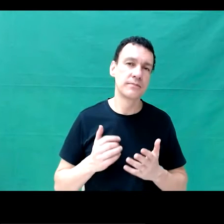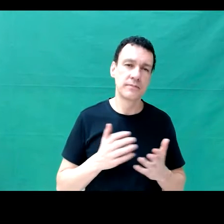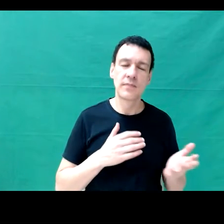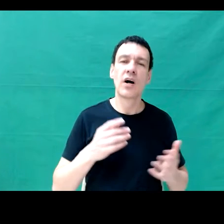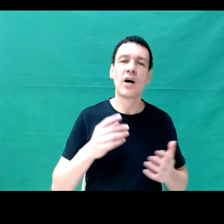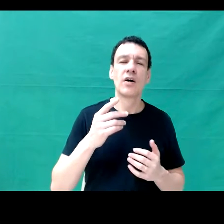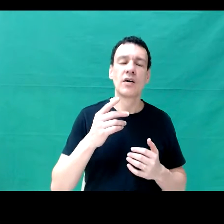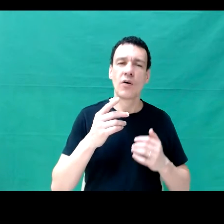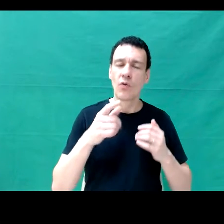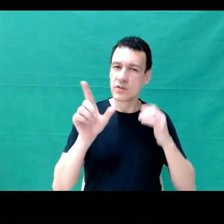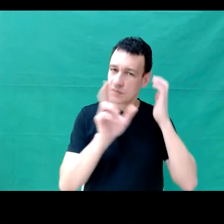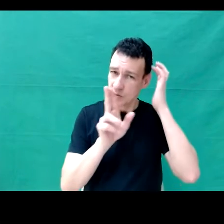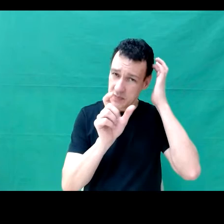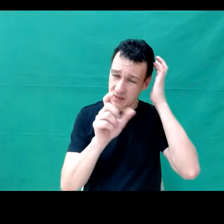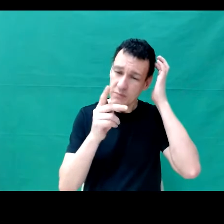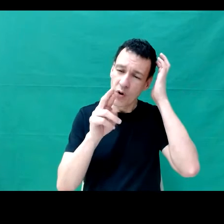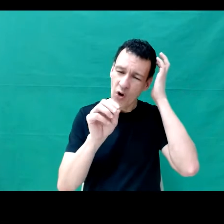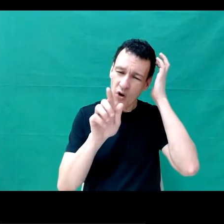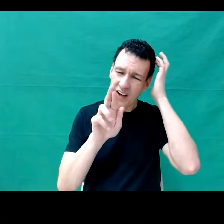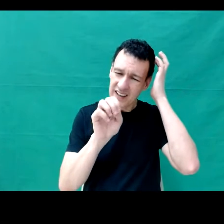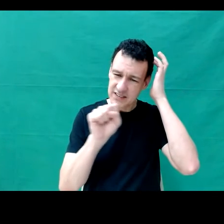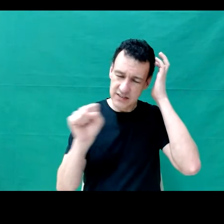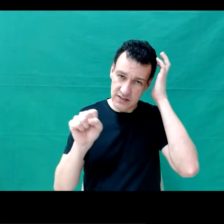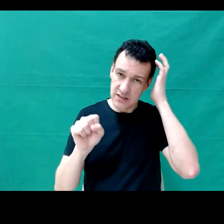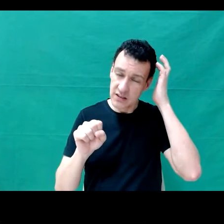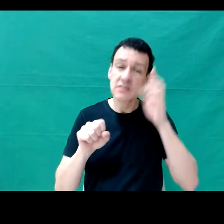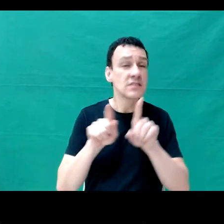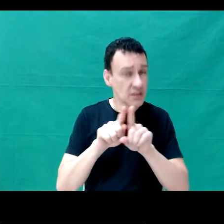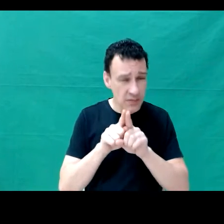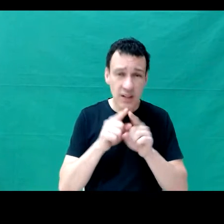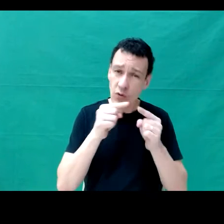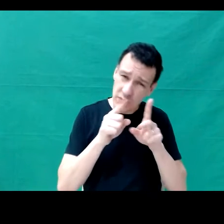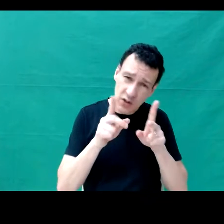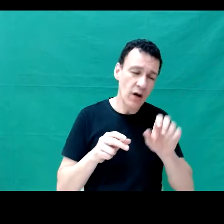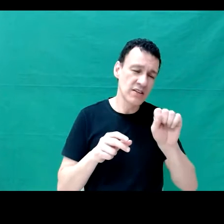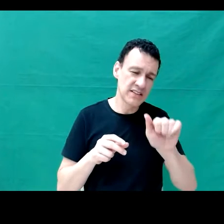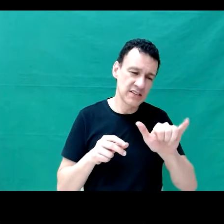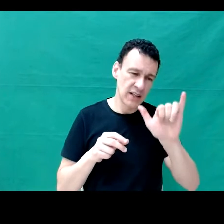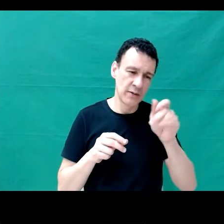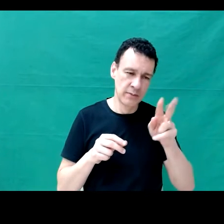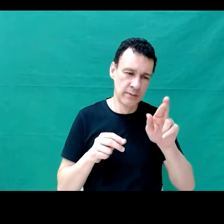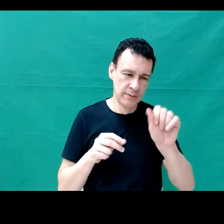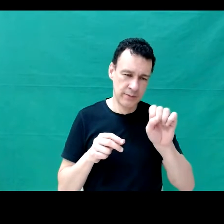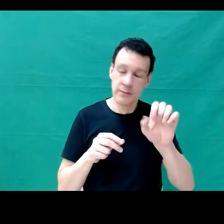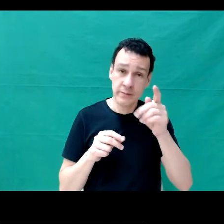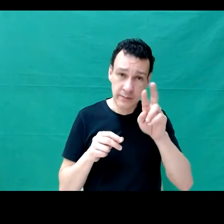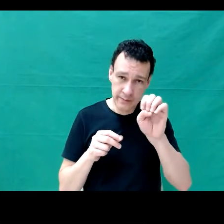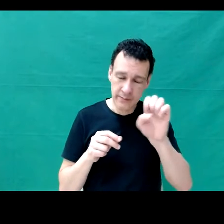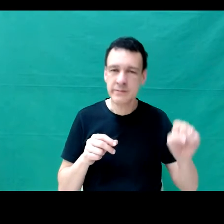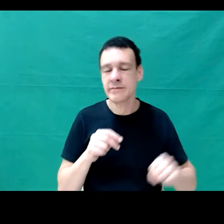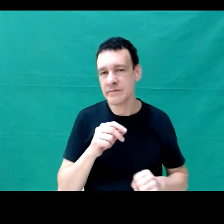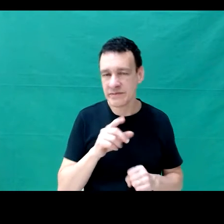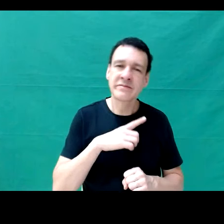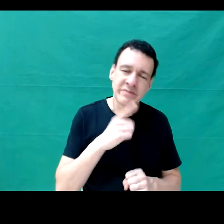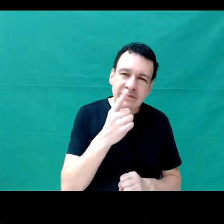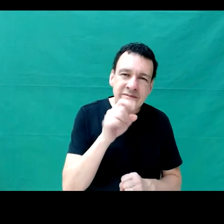tem ele é bem parecido no uso do Cypress, né, e tem uma suíte de testes da Deck System, né,